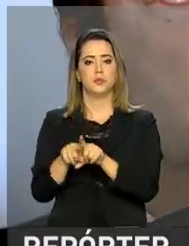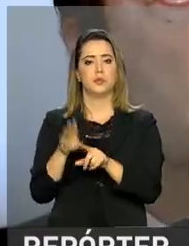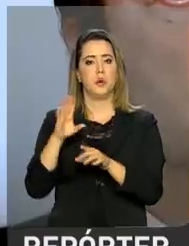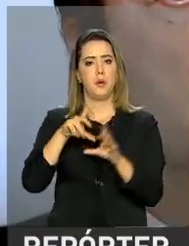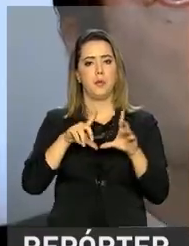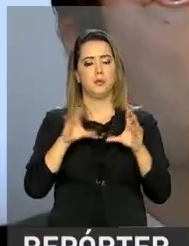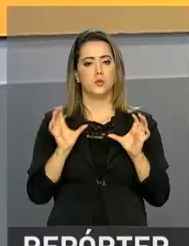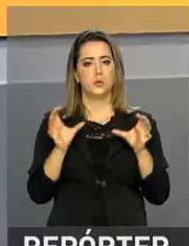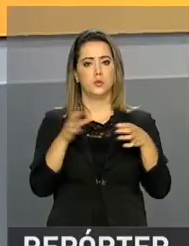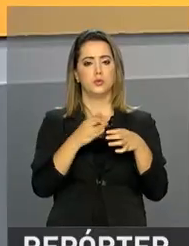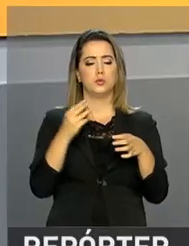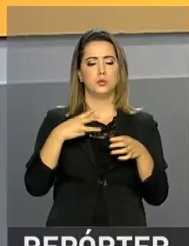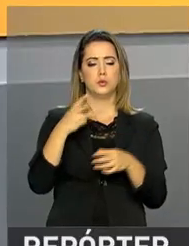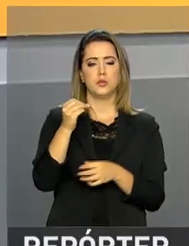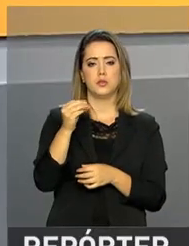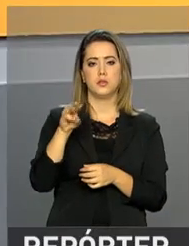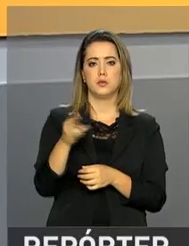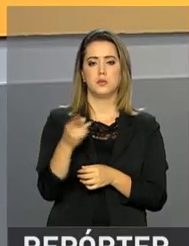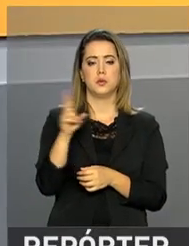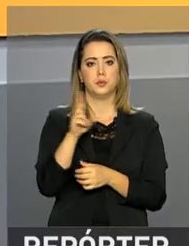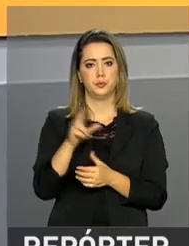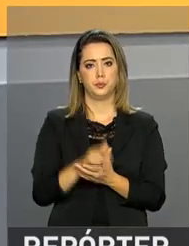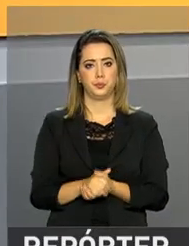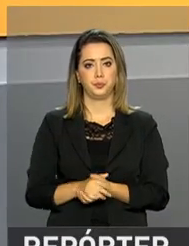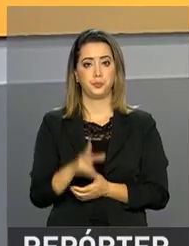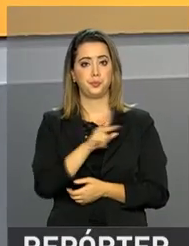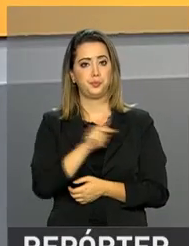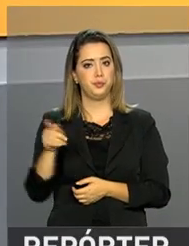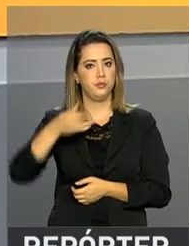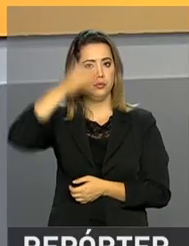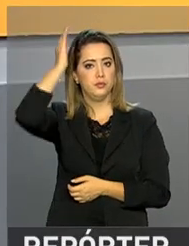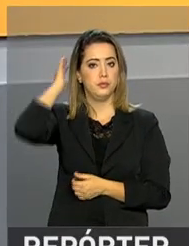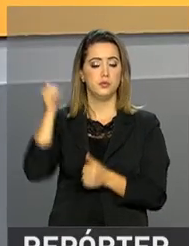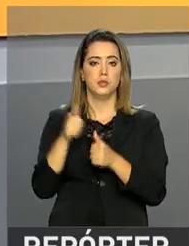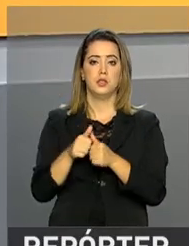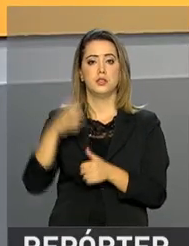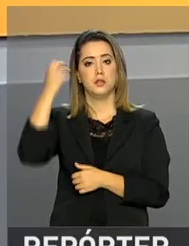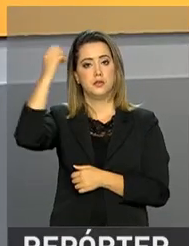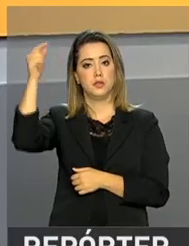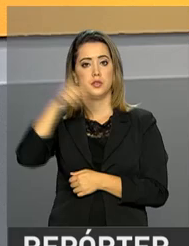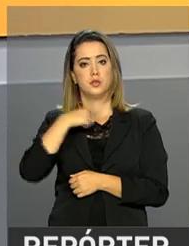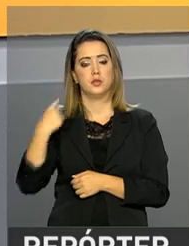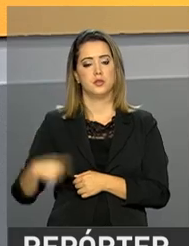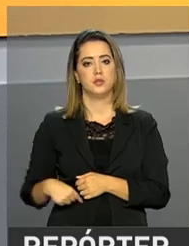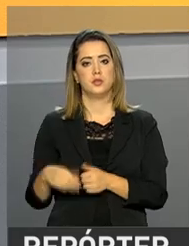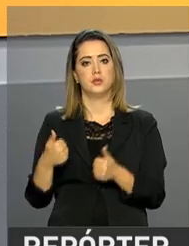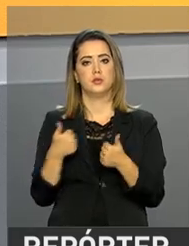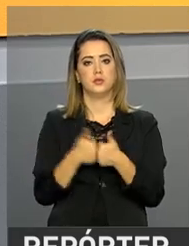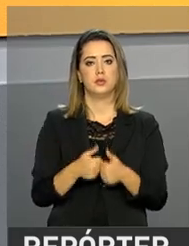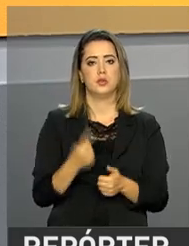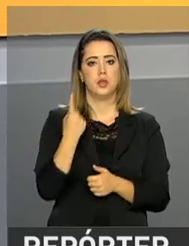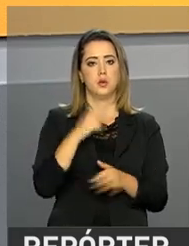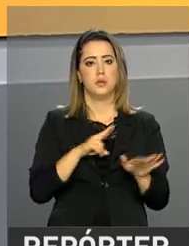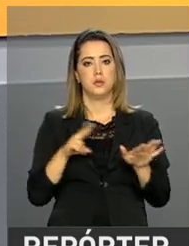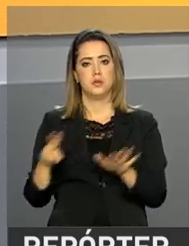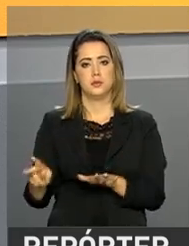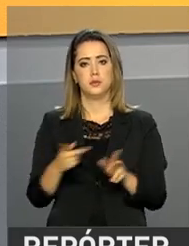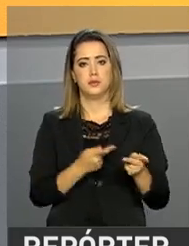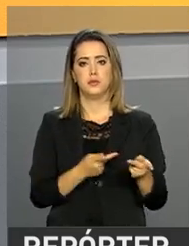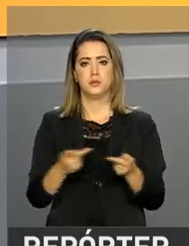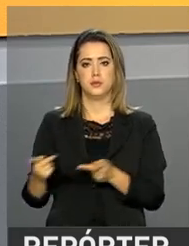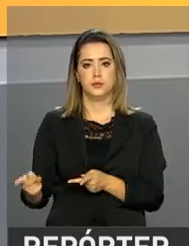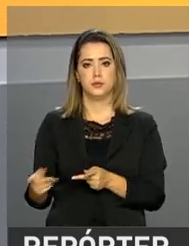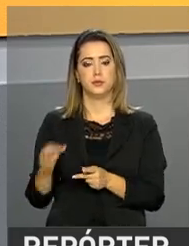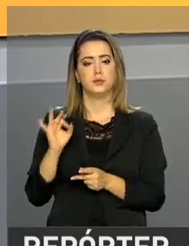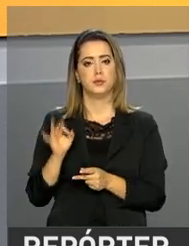de 300 milhões e o presidente michel temer está a caminho da china onde ficará quase uma semana em visita